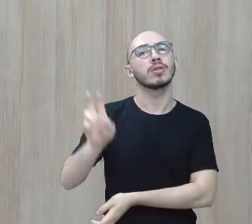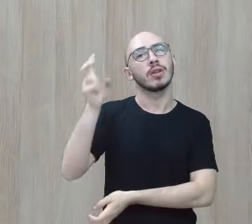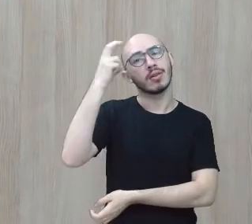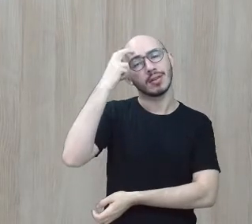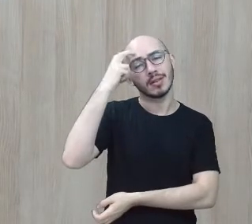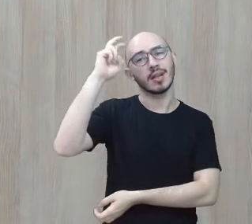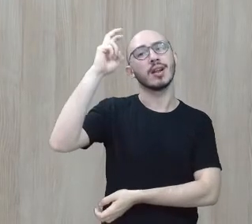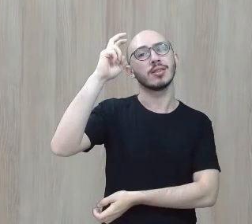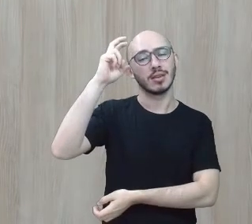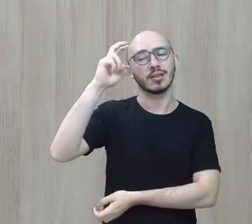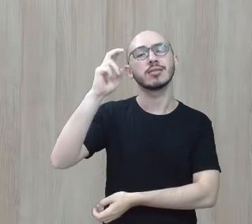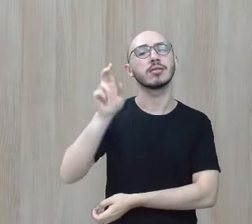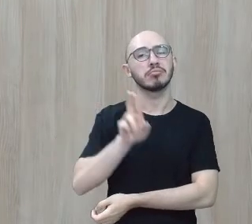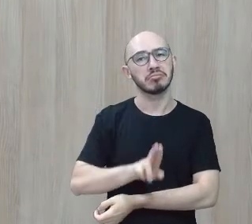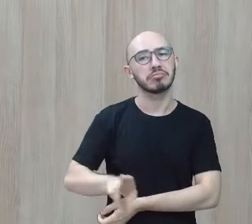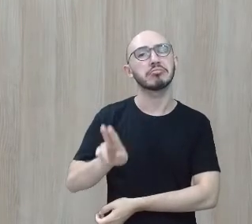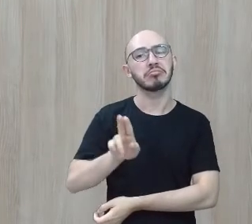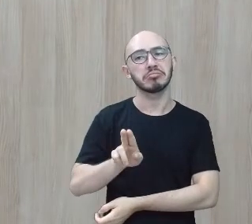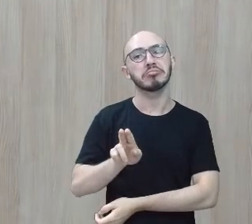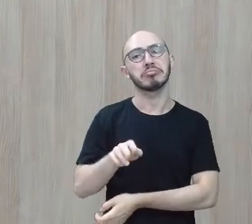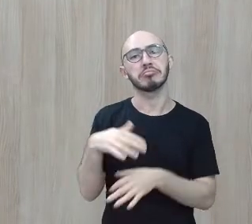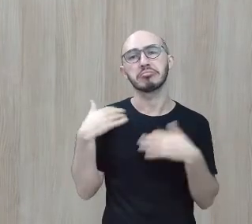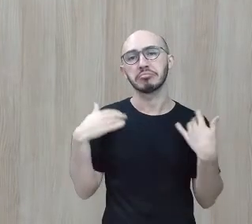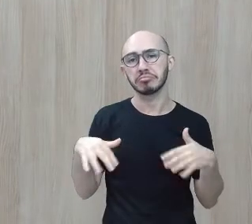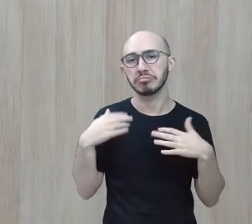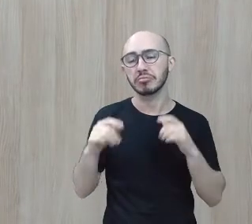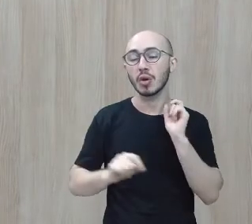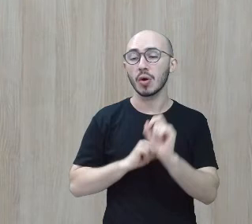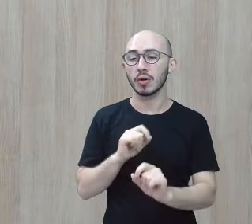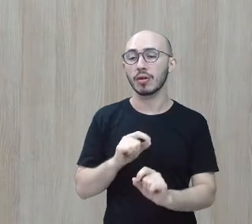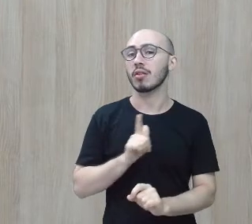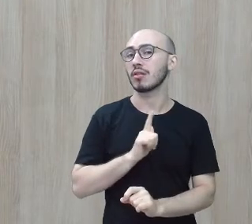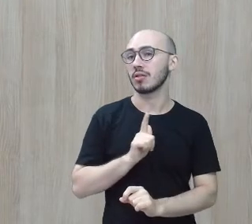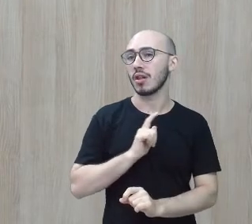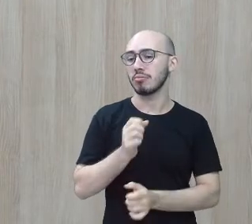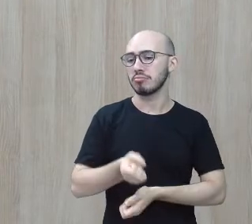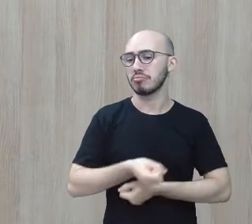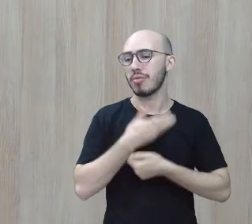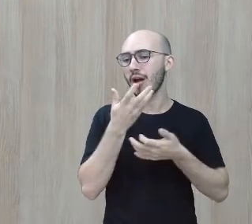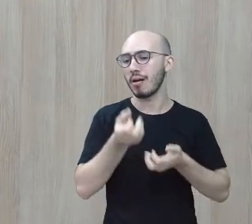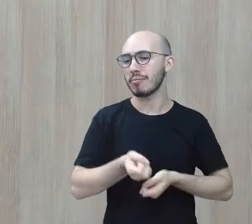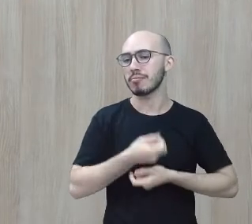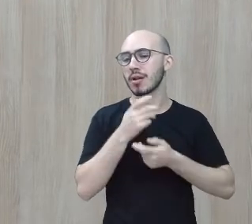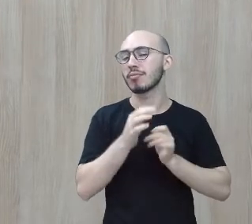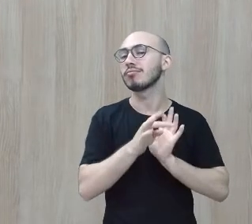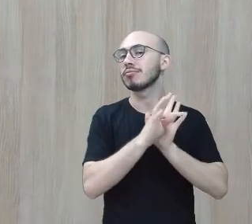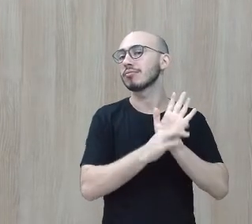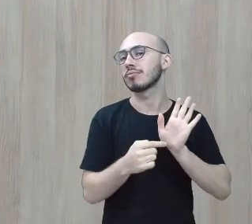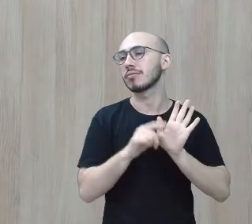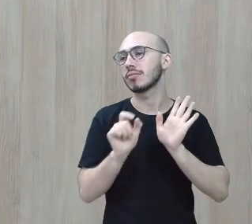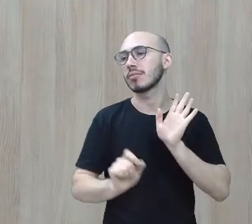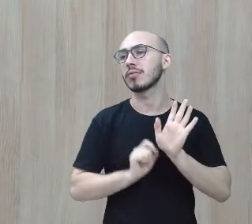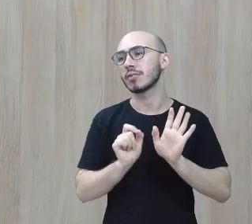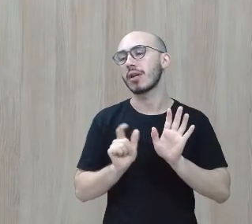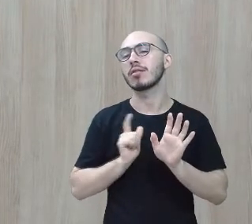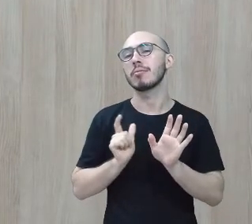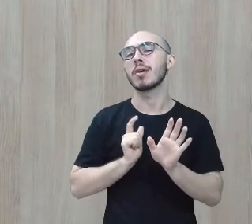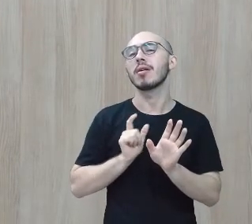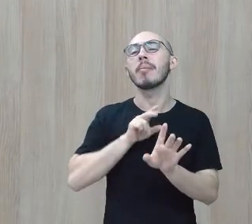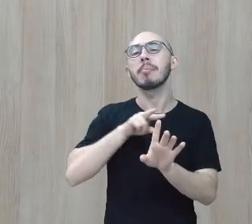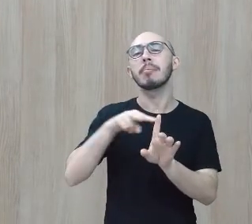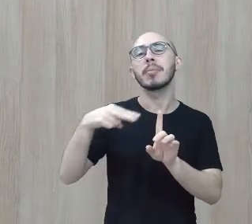uma intelectualidade tão grande que ele expõe dentro dos seus poemas outras dimensões, né,